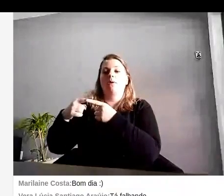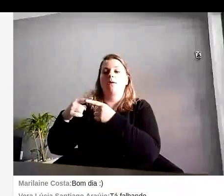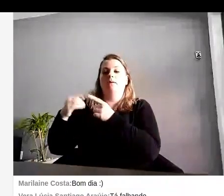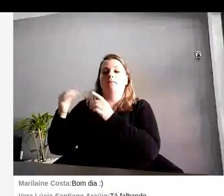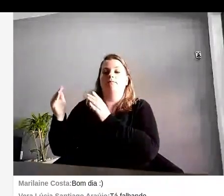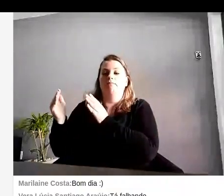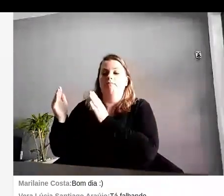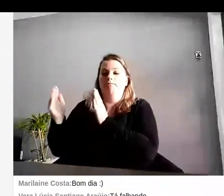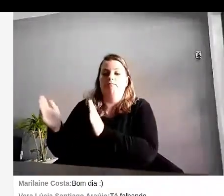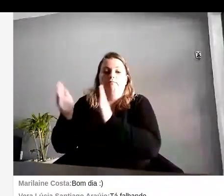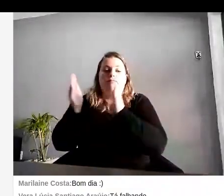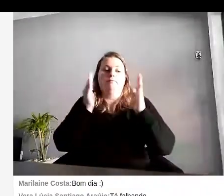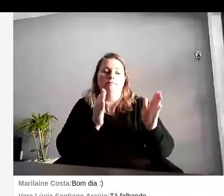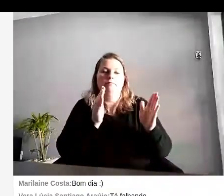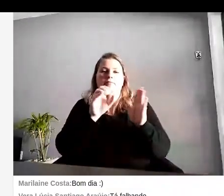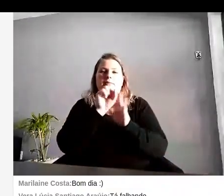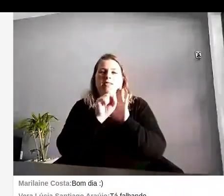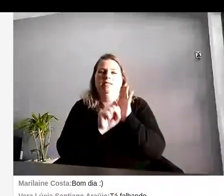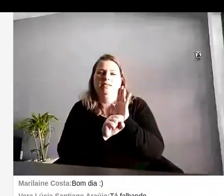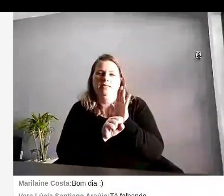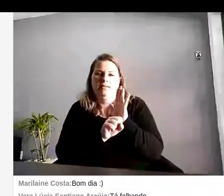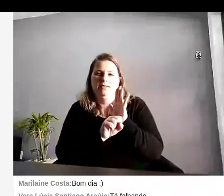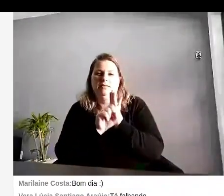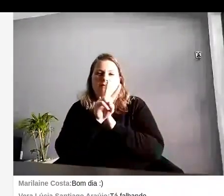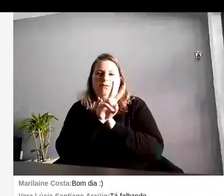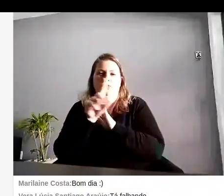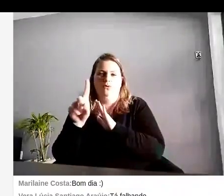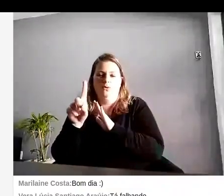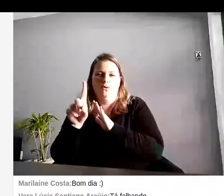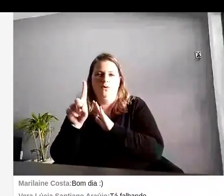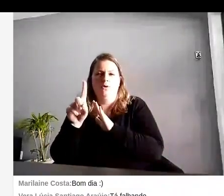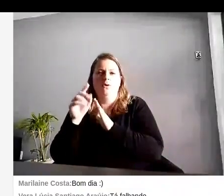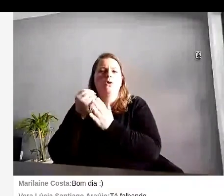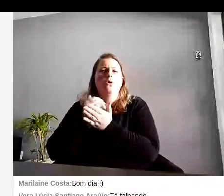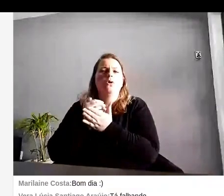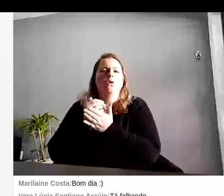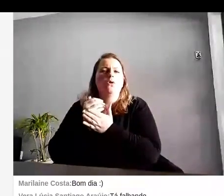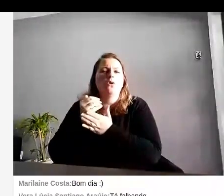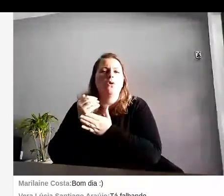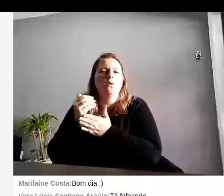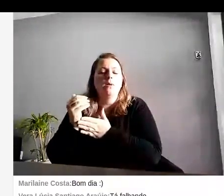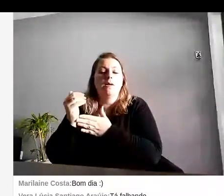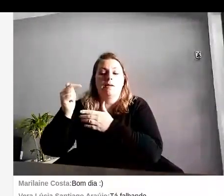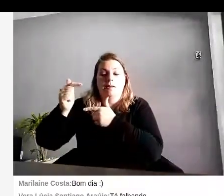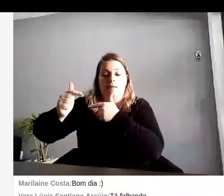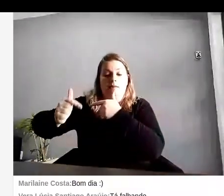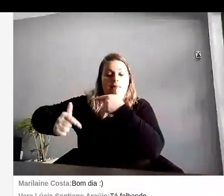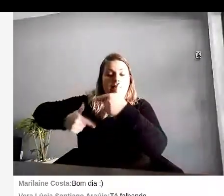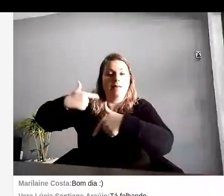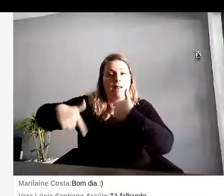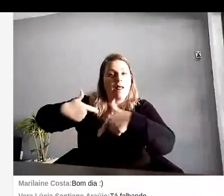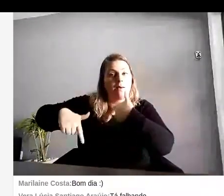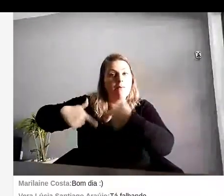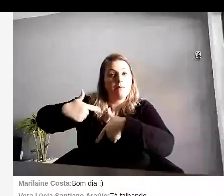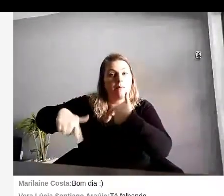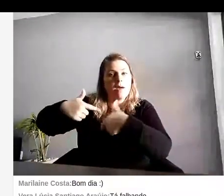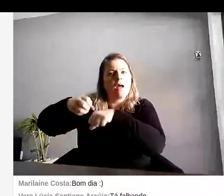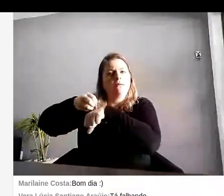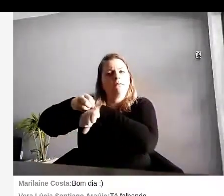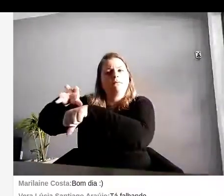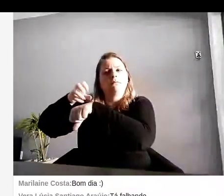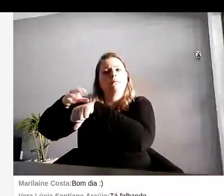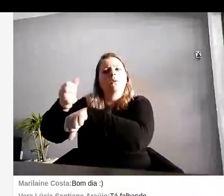do século XXI, em que o trabalho de consultoria em audiodescrição ele começa a ficar de uma